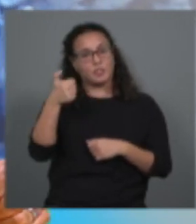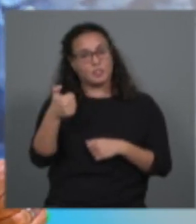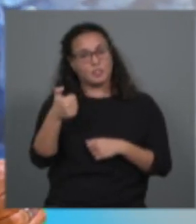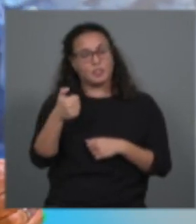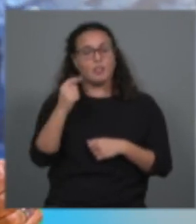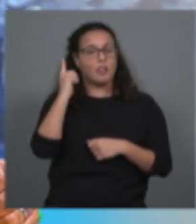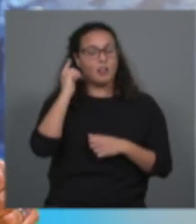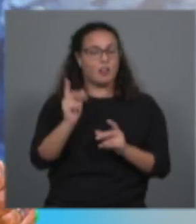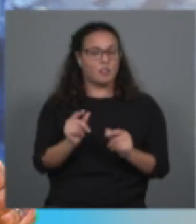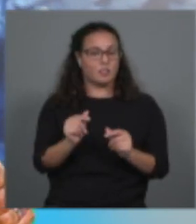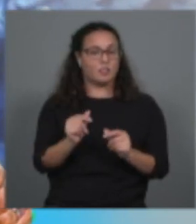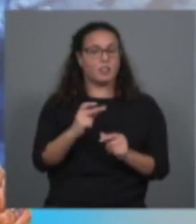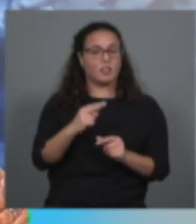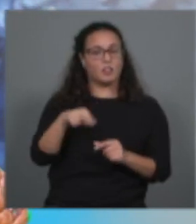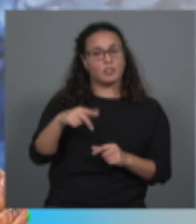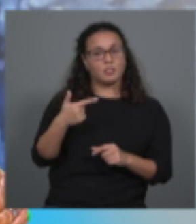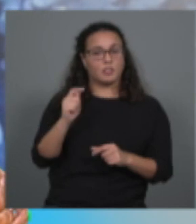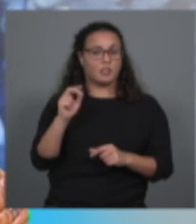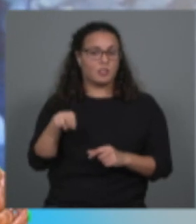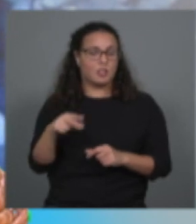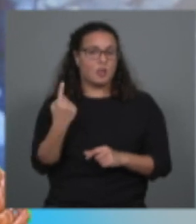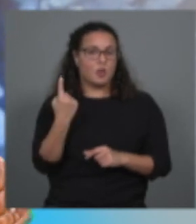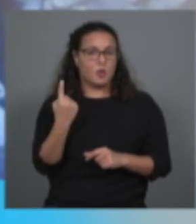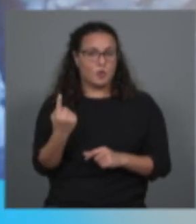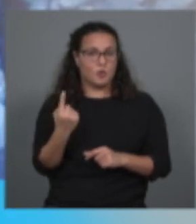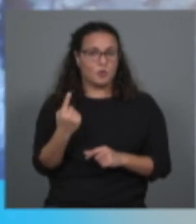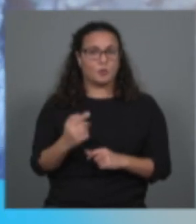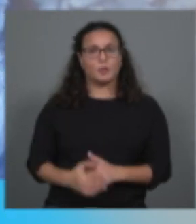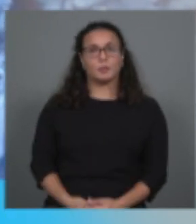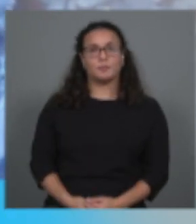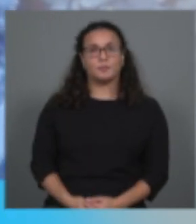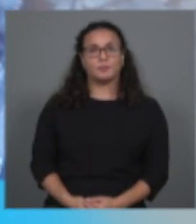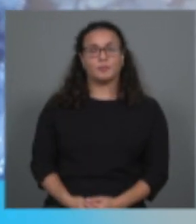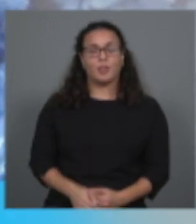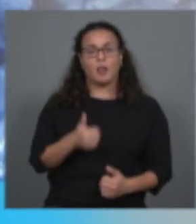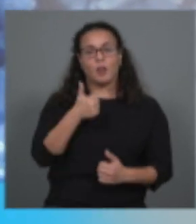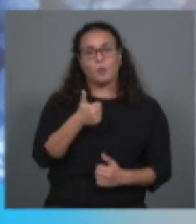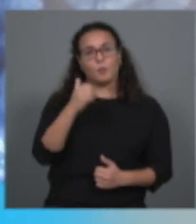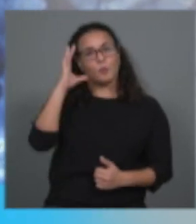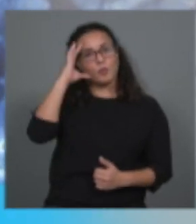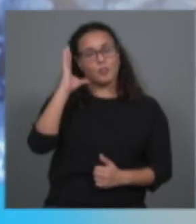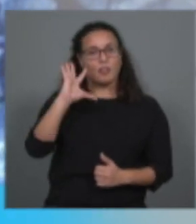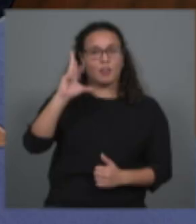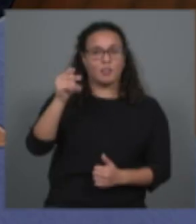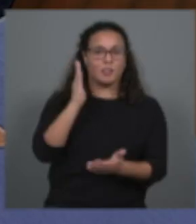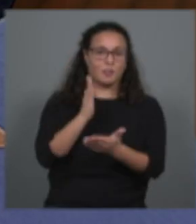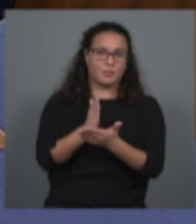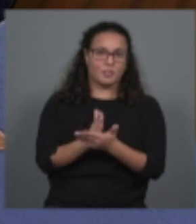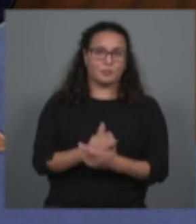Antena 1 e acompanhar a edição rádio do programa Eclésia. Tenha então uma muito boa tarde e até amanhã, se Deus quiser.